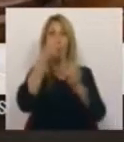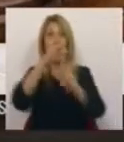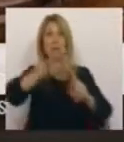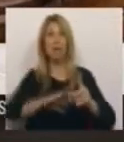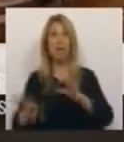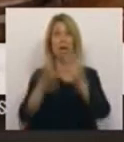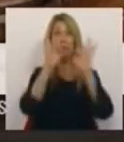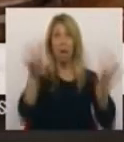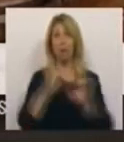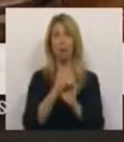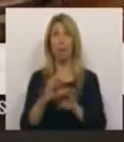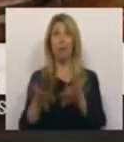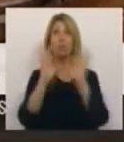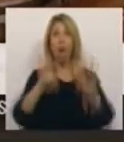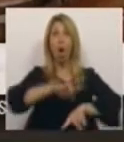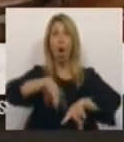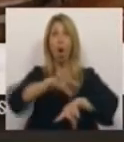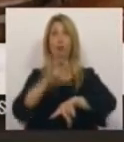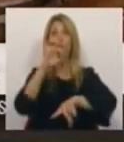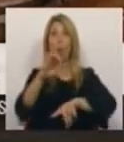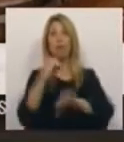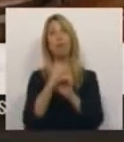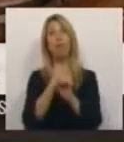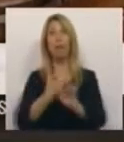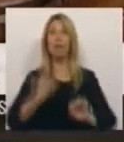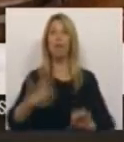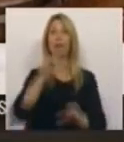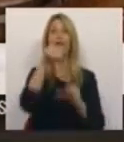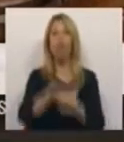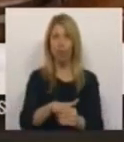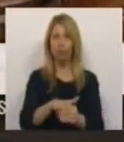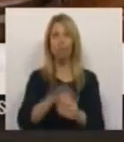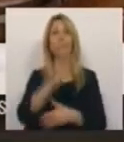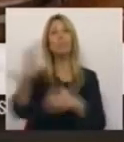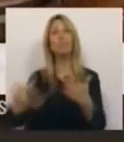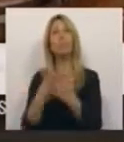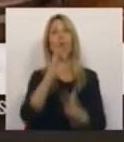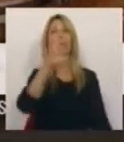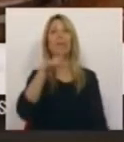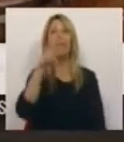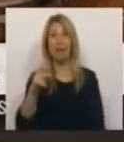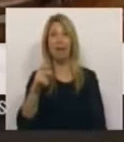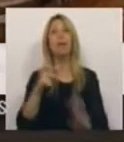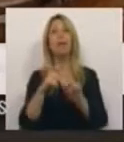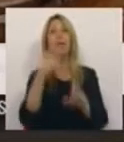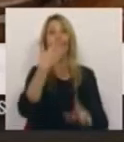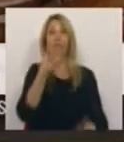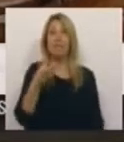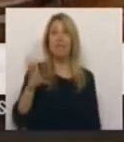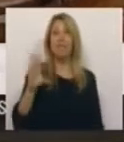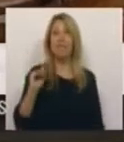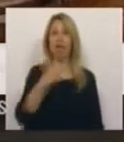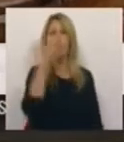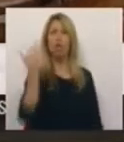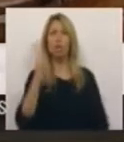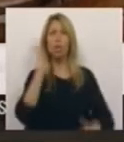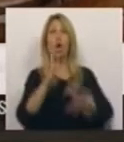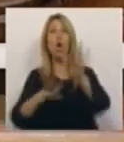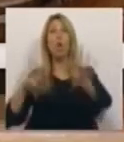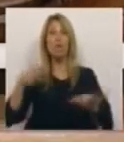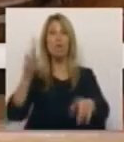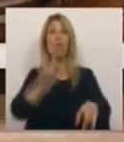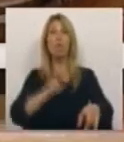igual, pelas 8 horas de trabalho e pelo direito ao voto. Proposto por Clara Zetkin em 1910, na 2ª Conferência de Mulheres